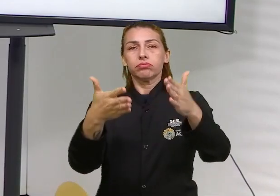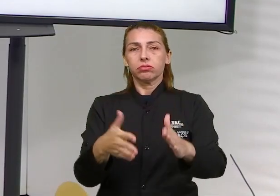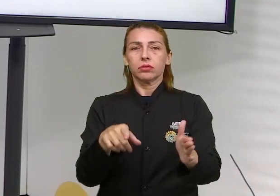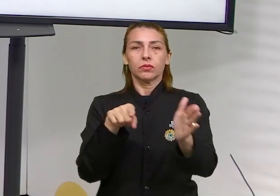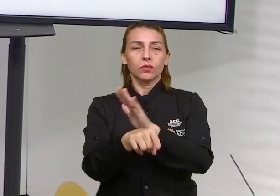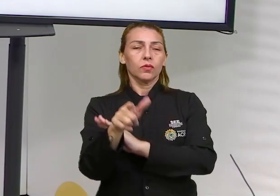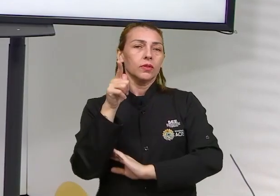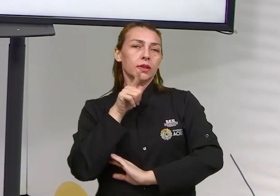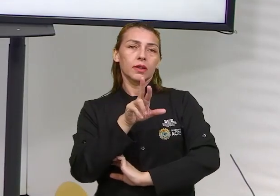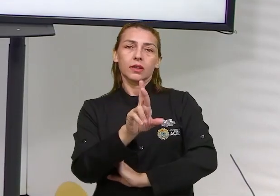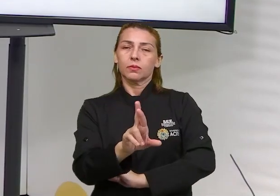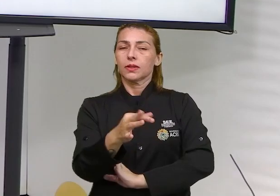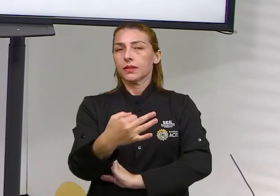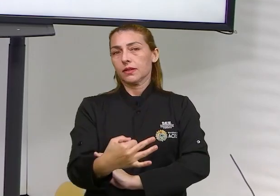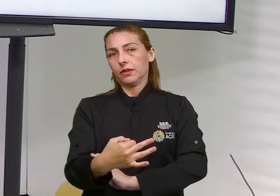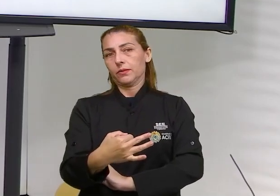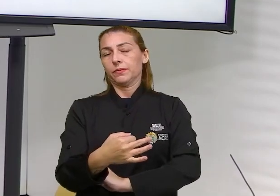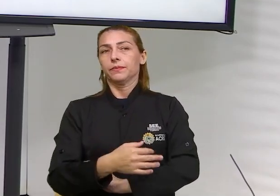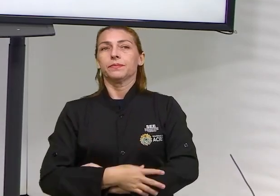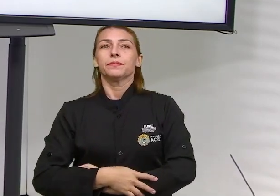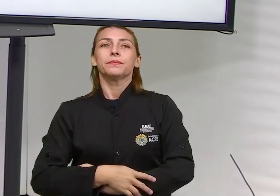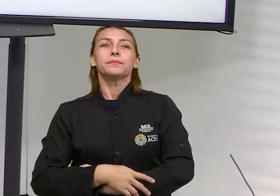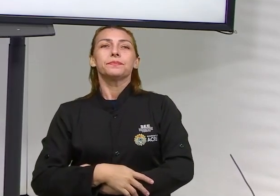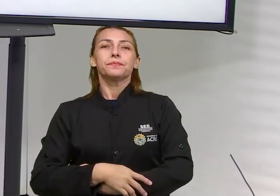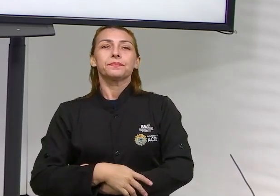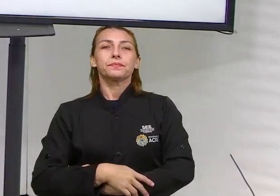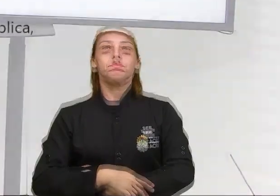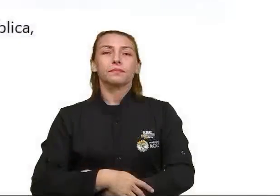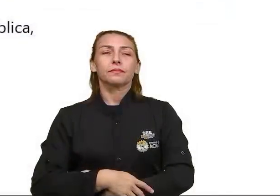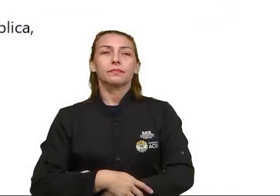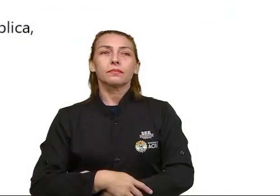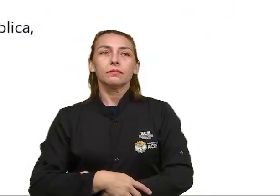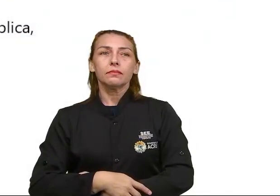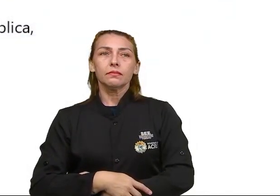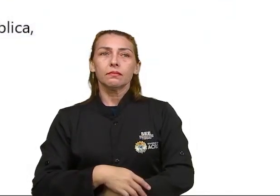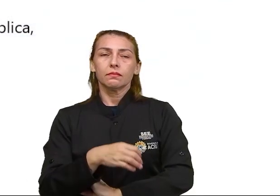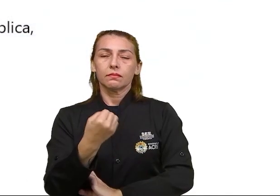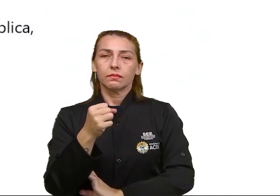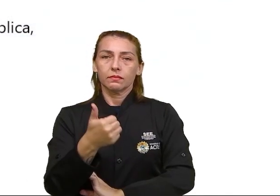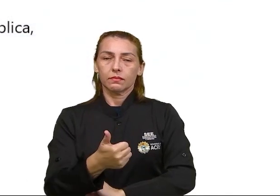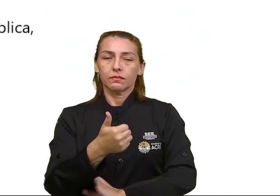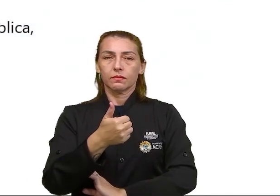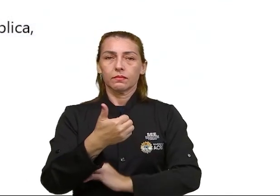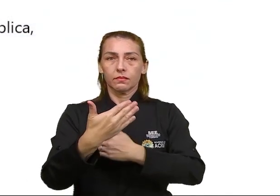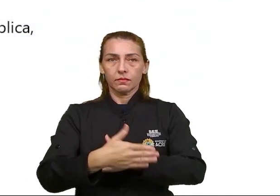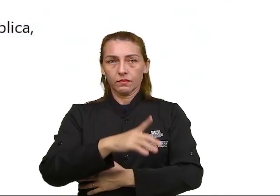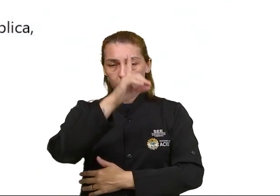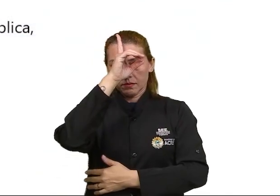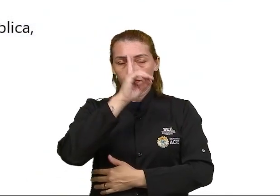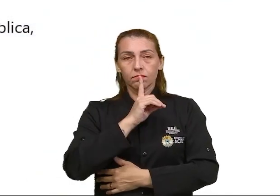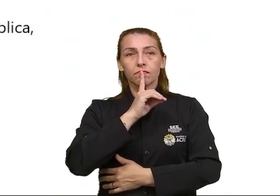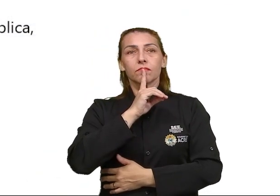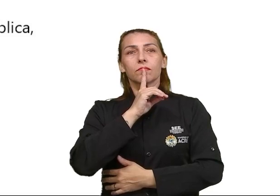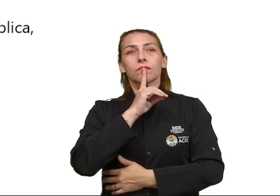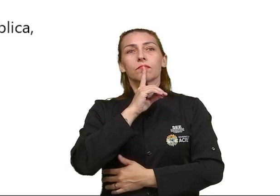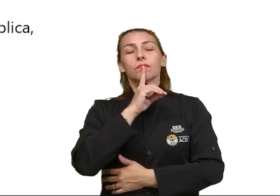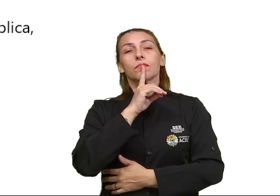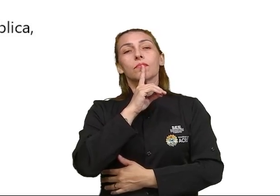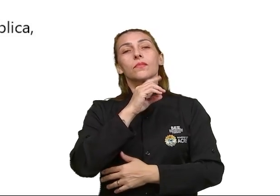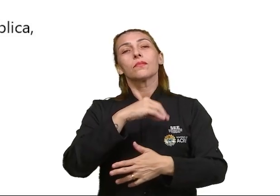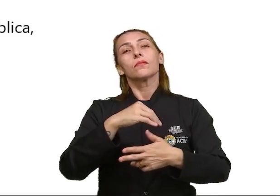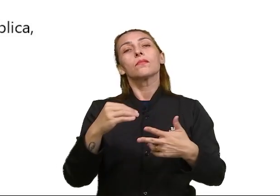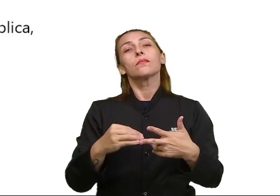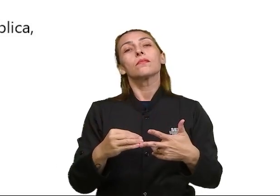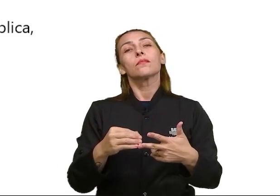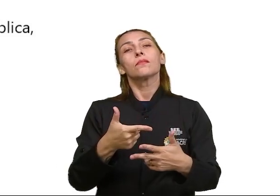e consegue respondê-la corretamente. Vamos para mais uma? Questão 81 da prova amarela do Enem